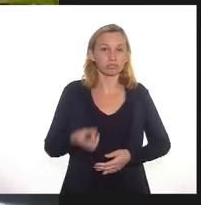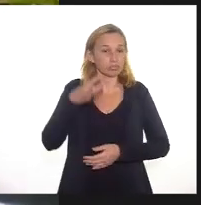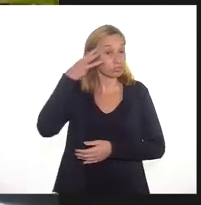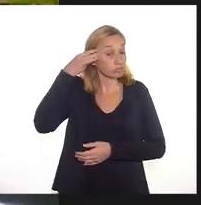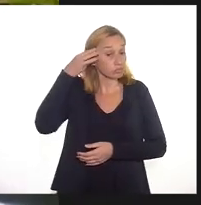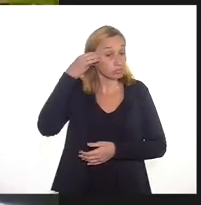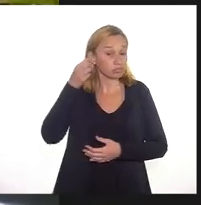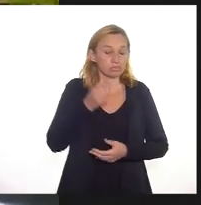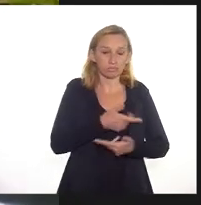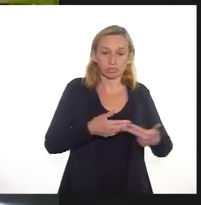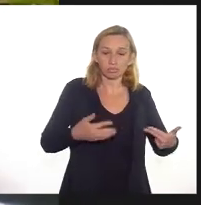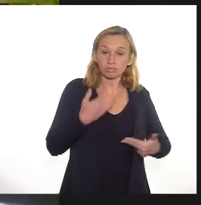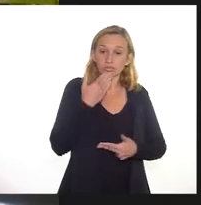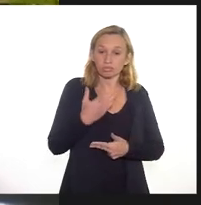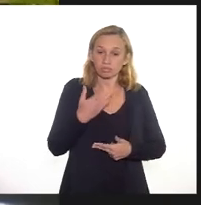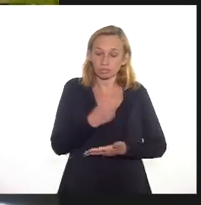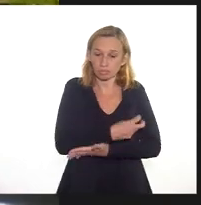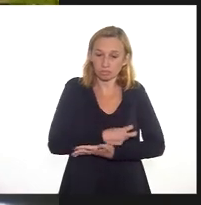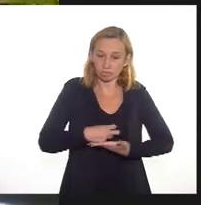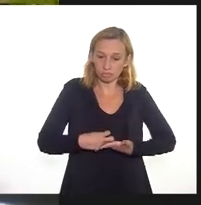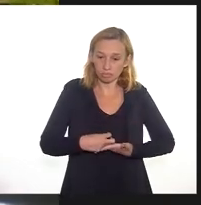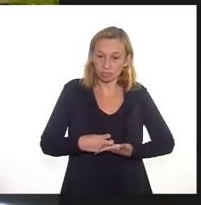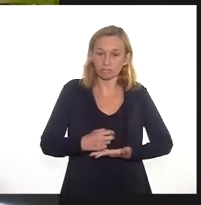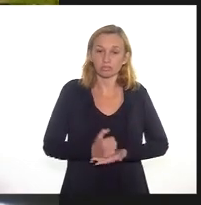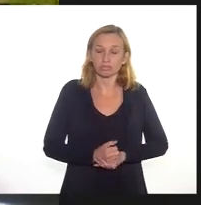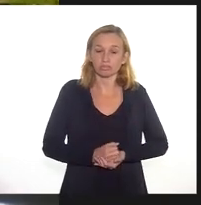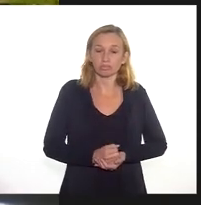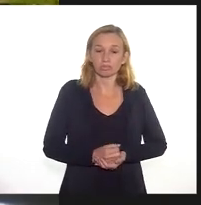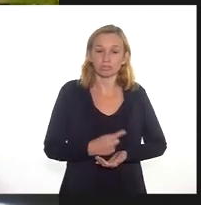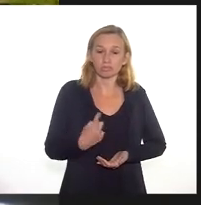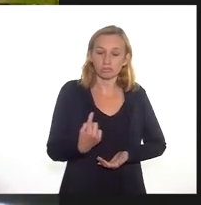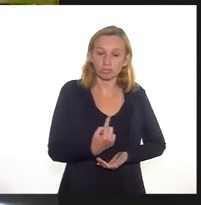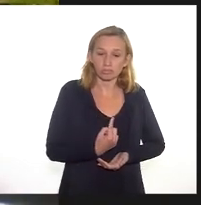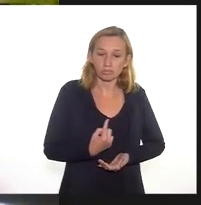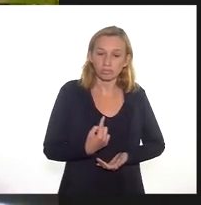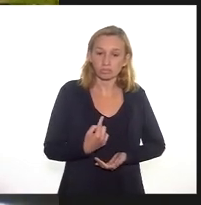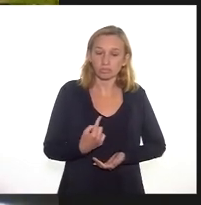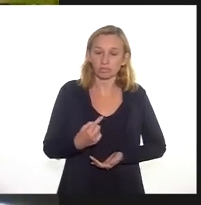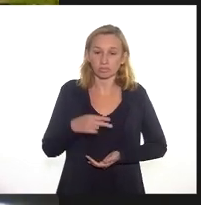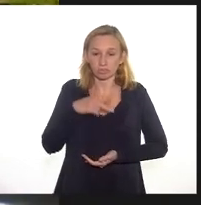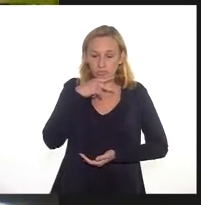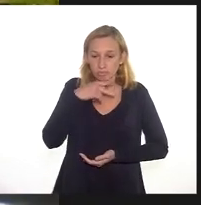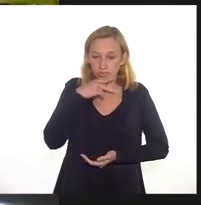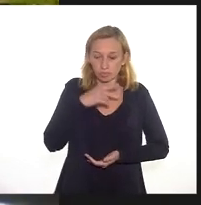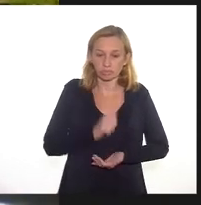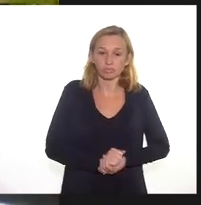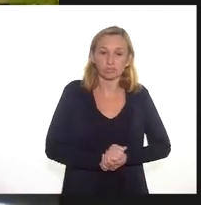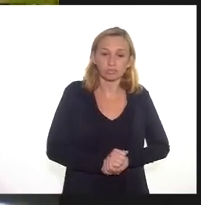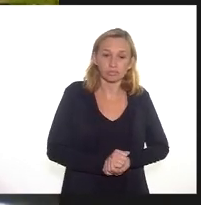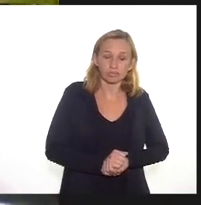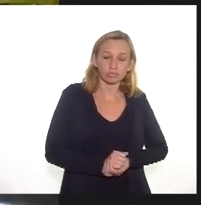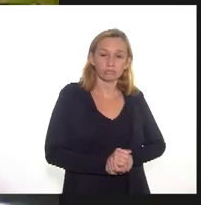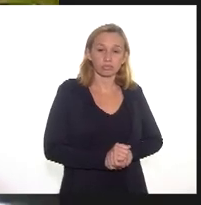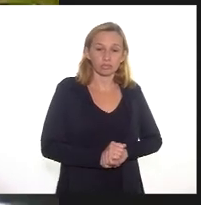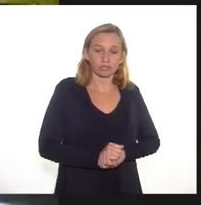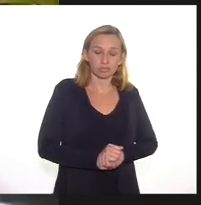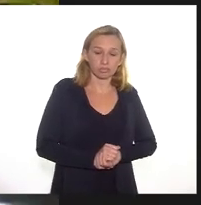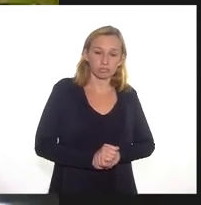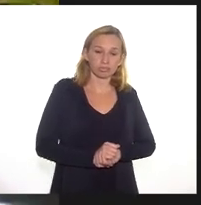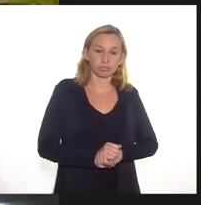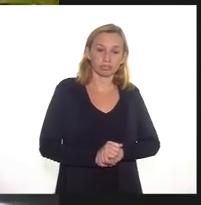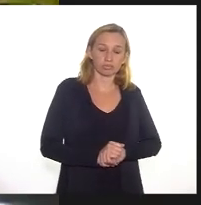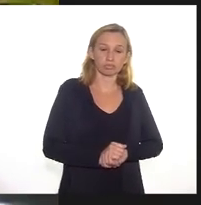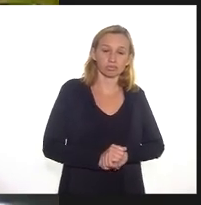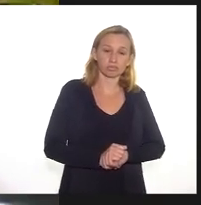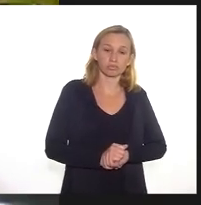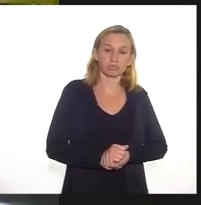vários pedidos de impeachment, inclusive de nossa bancada, abarcando não só a ingerência